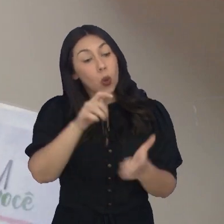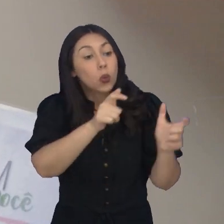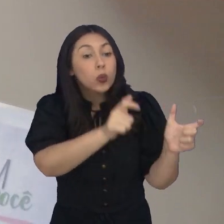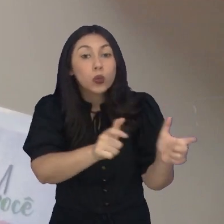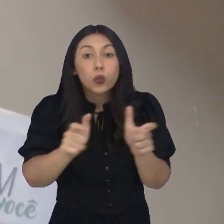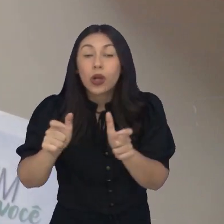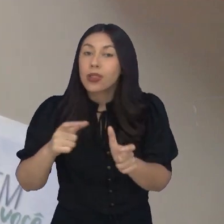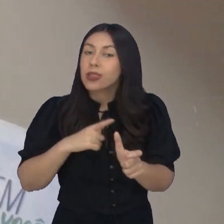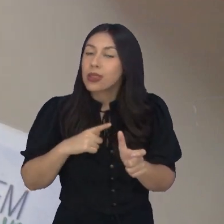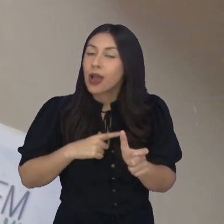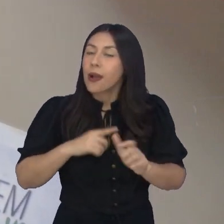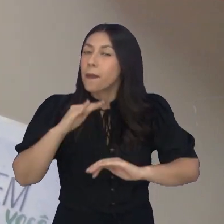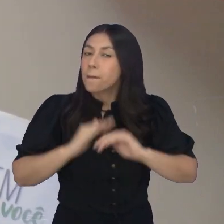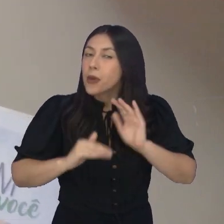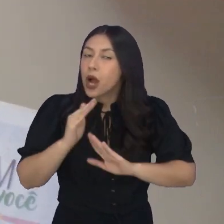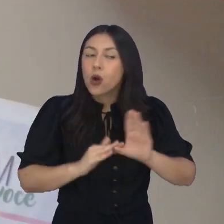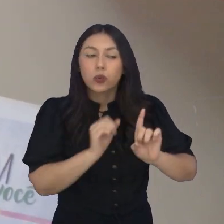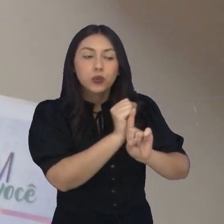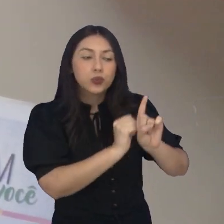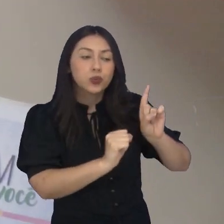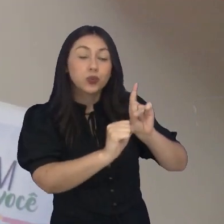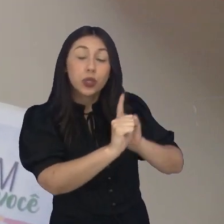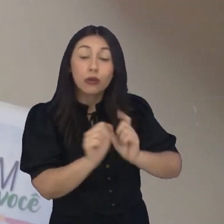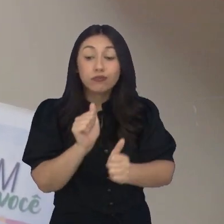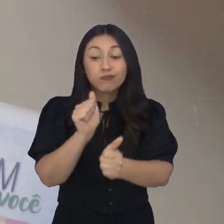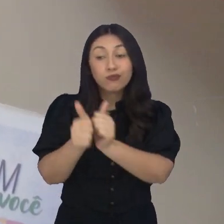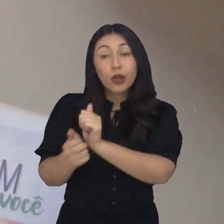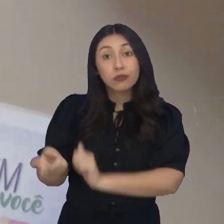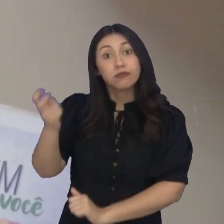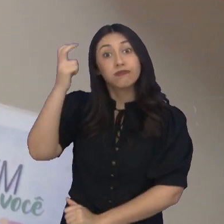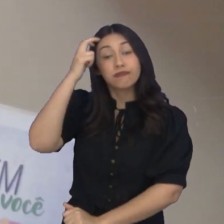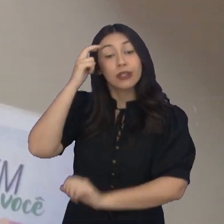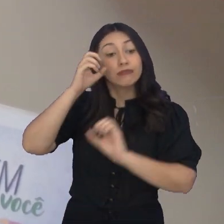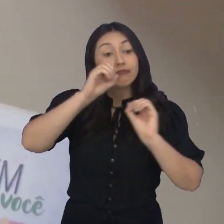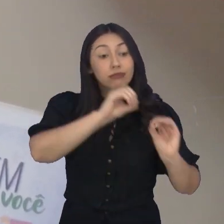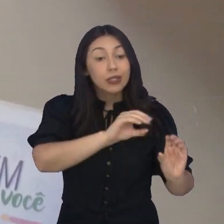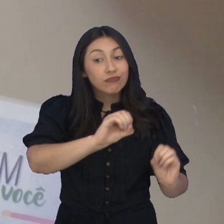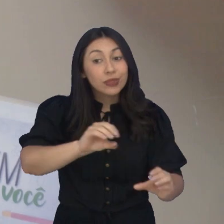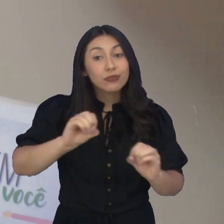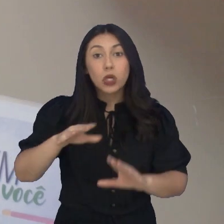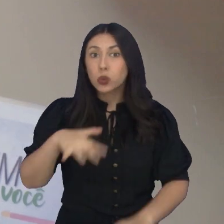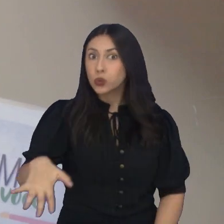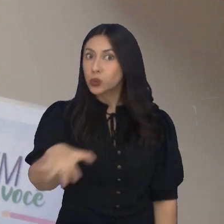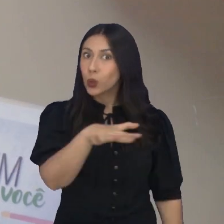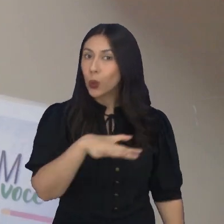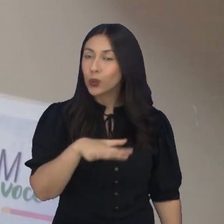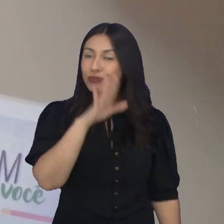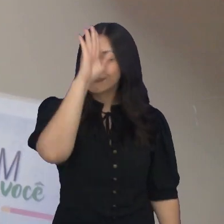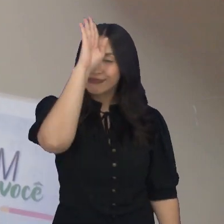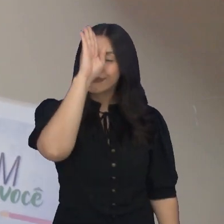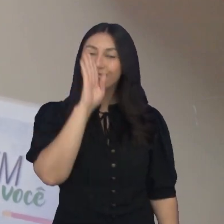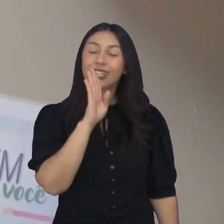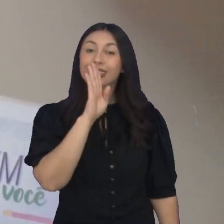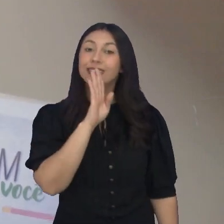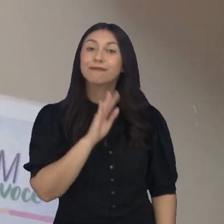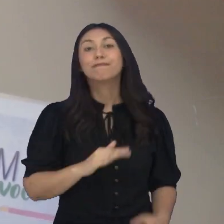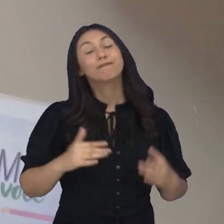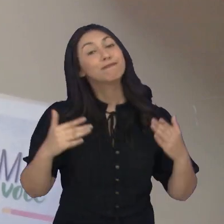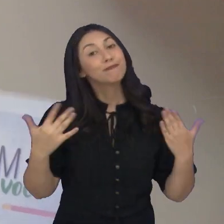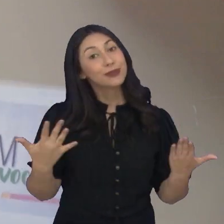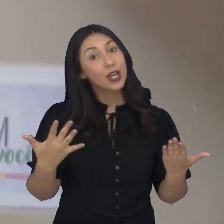atividades sociais, esportivas, culturais, educativas, todas gratuitas para esse público. Então,